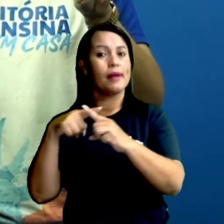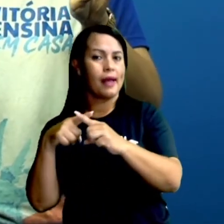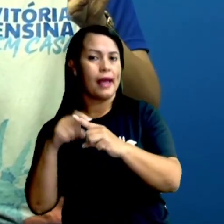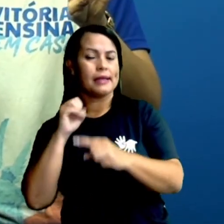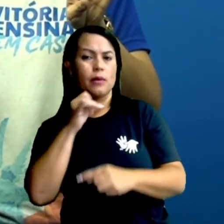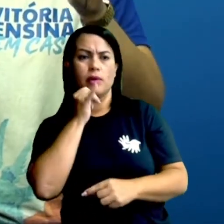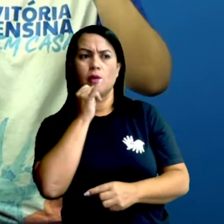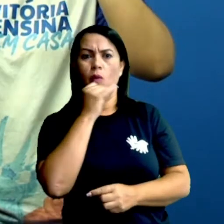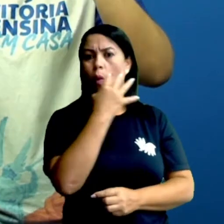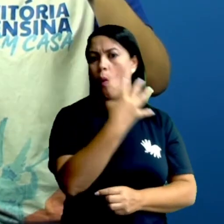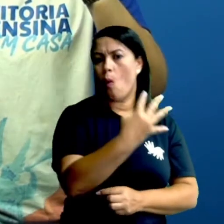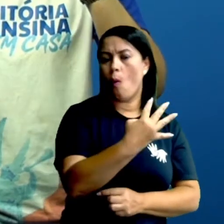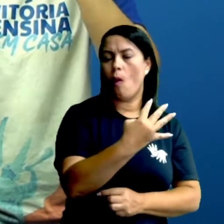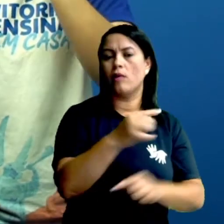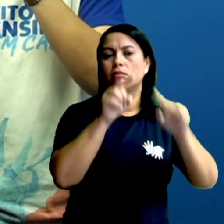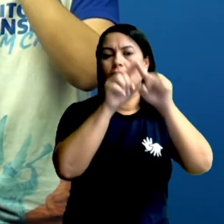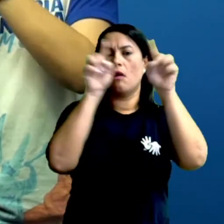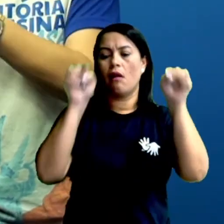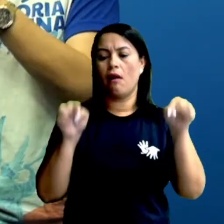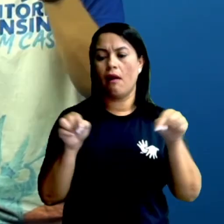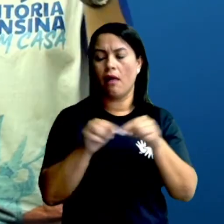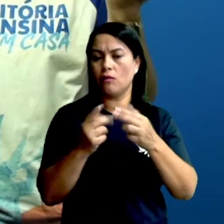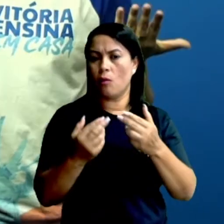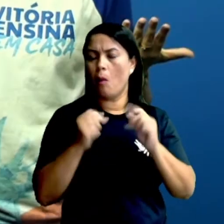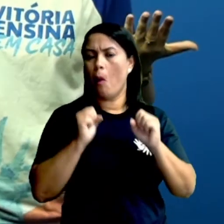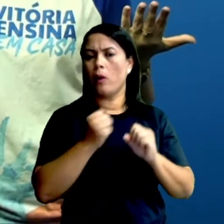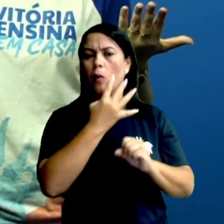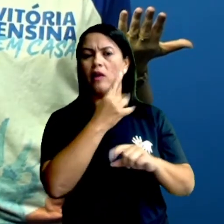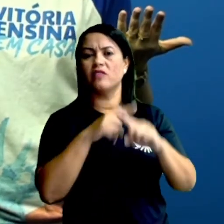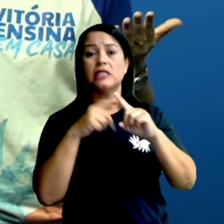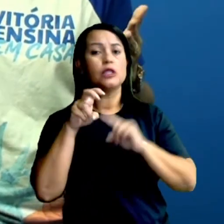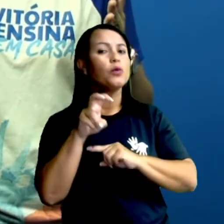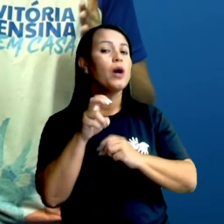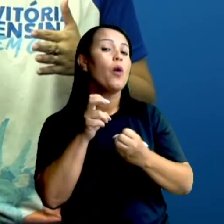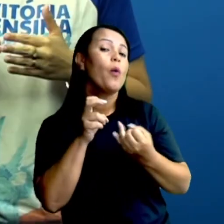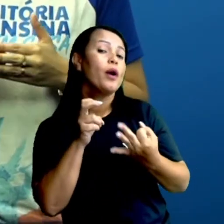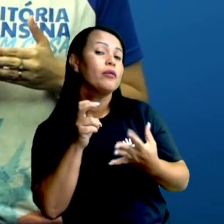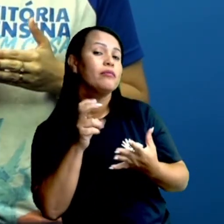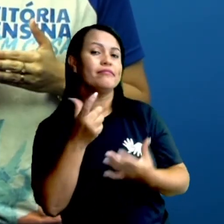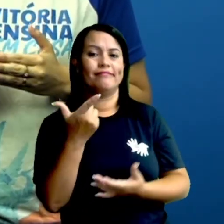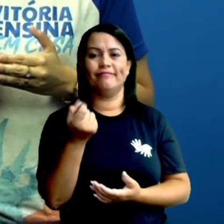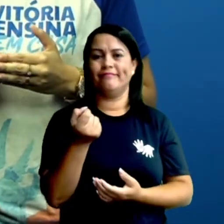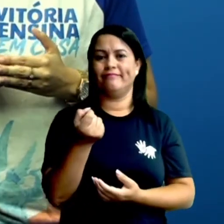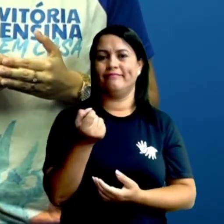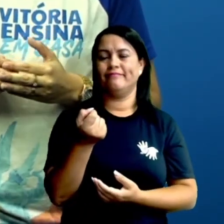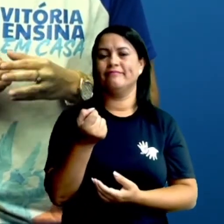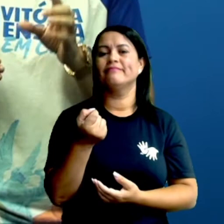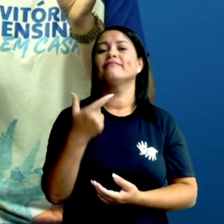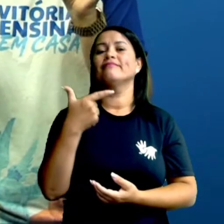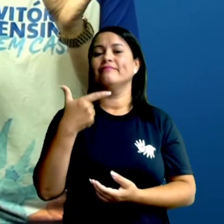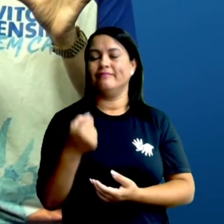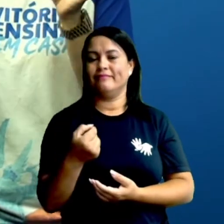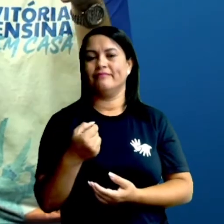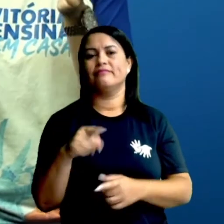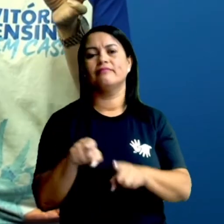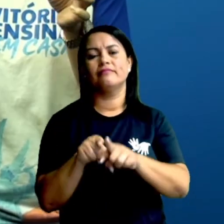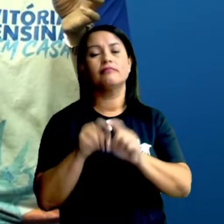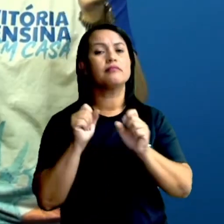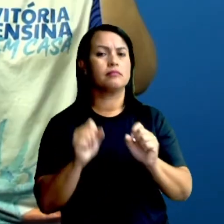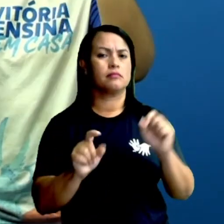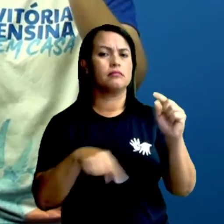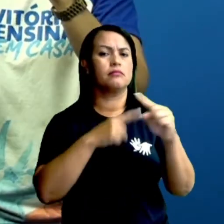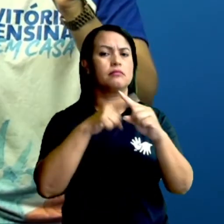iguais, então eu posso multiplicar 4 vezes 5. E quanto é 4 vezes 5? 20. Não é isso? Então, eu posso também fazer